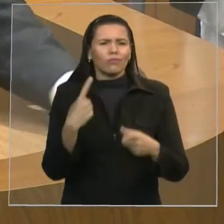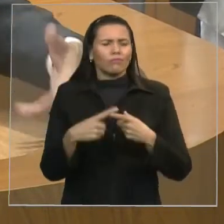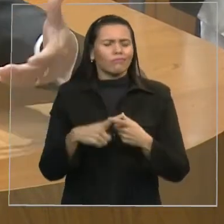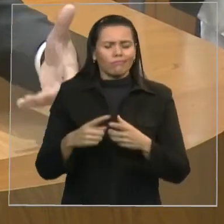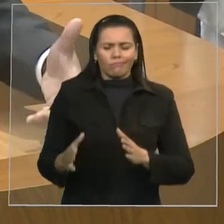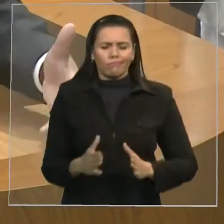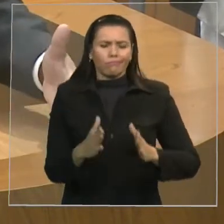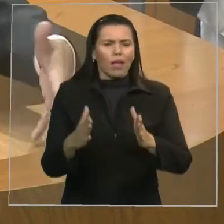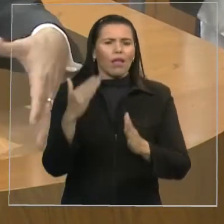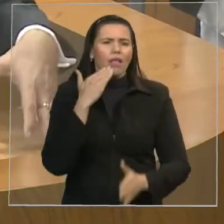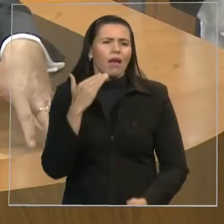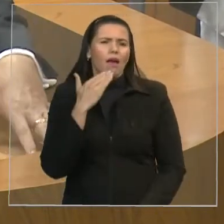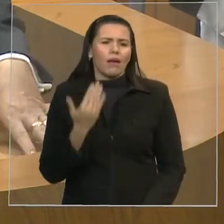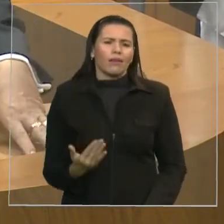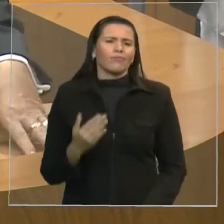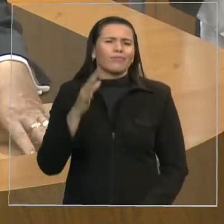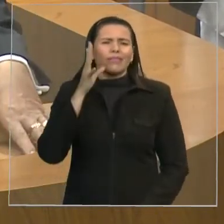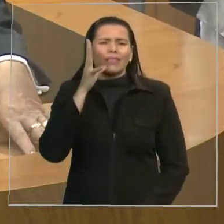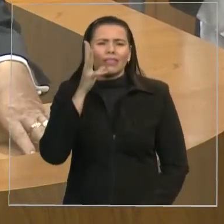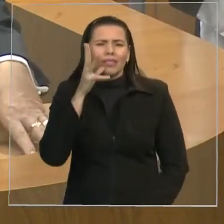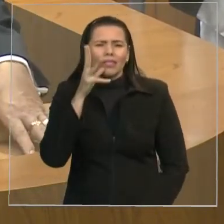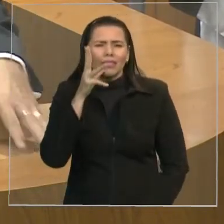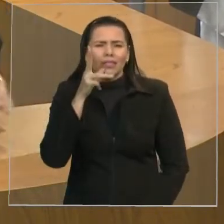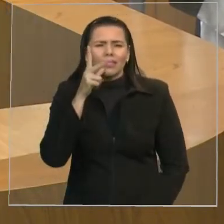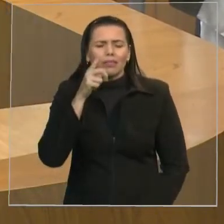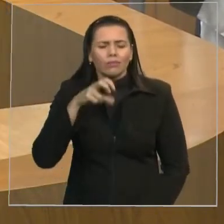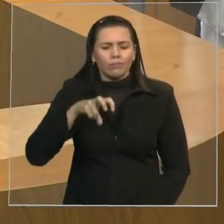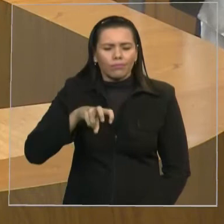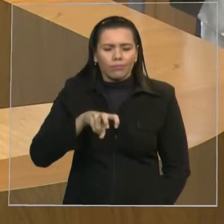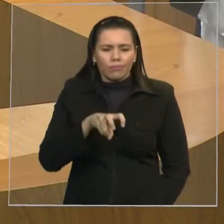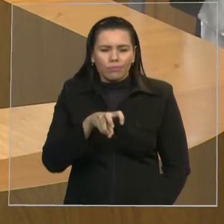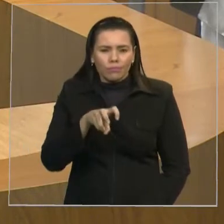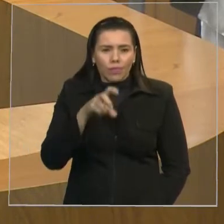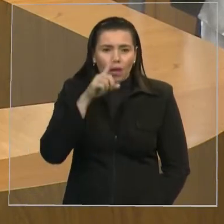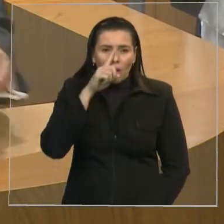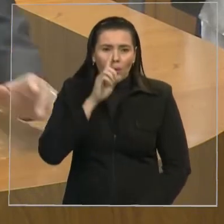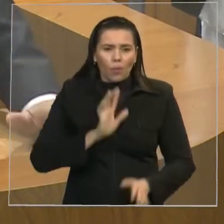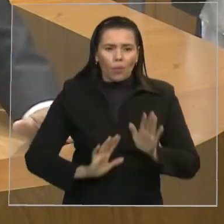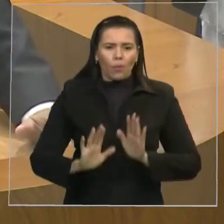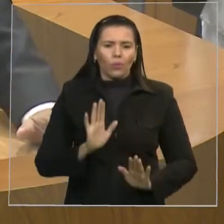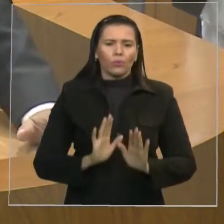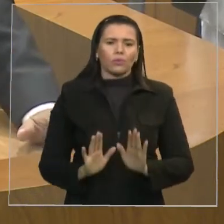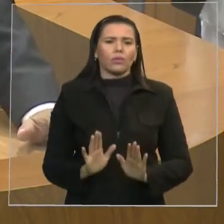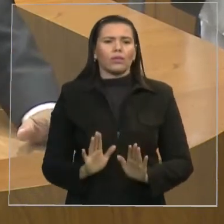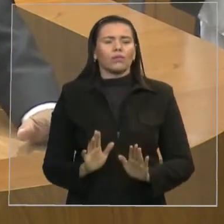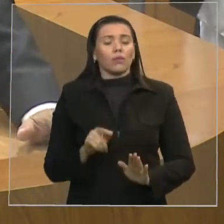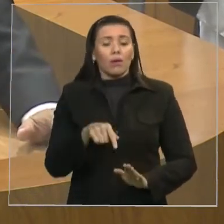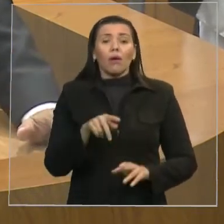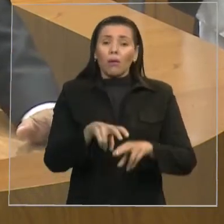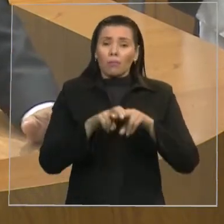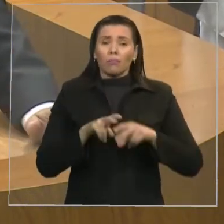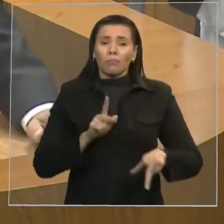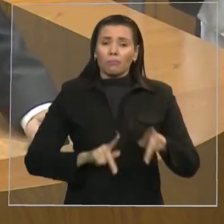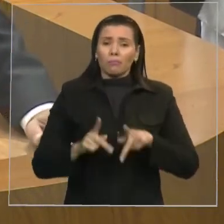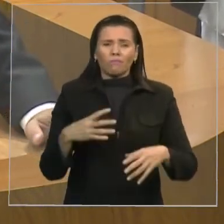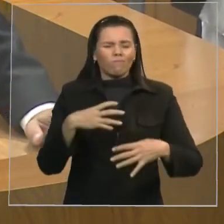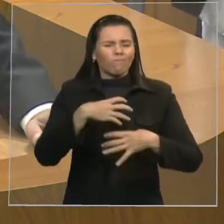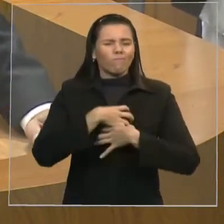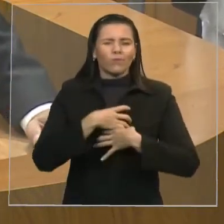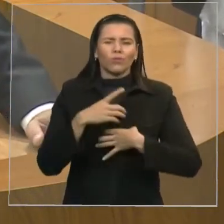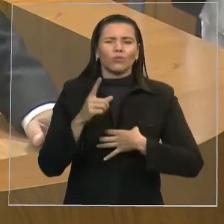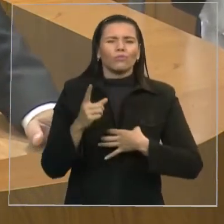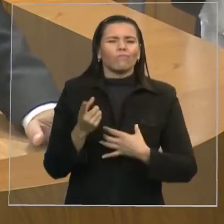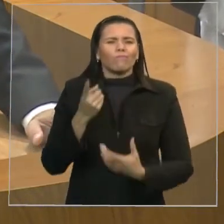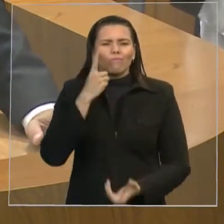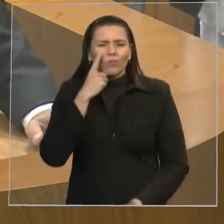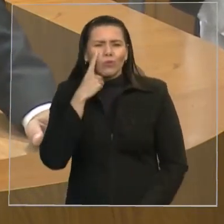mais demoradas, fazendo com que a população sinta aí um estado de total incerteza quanto